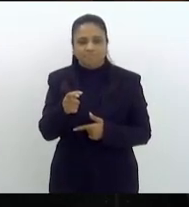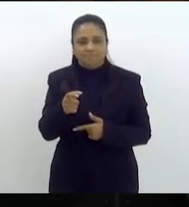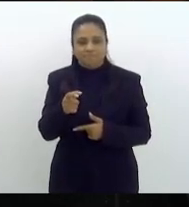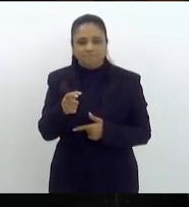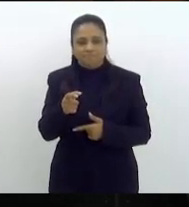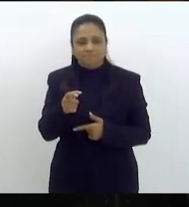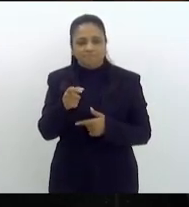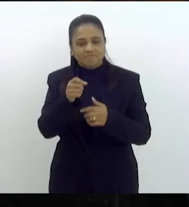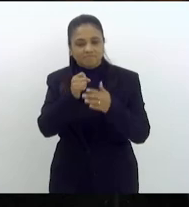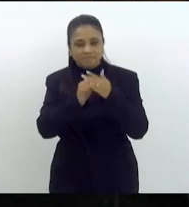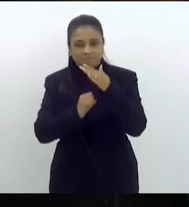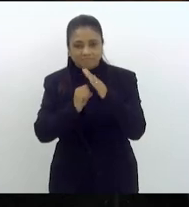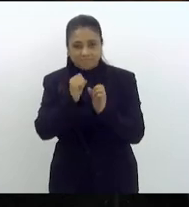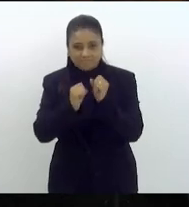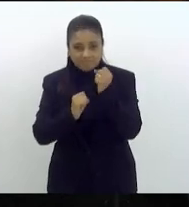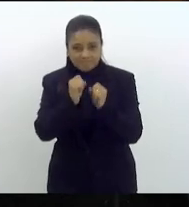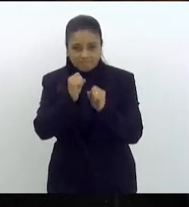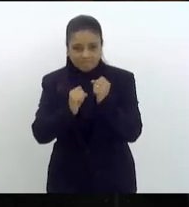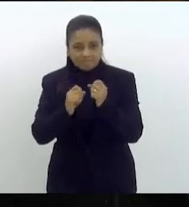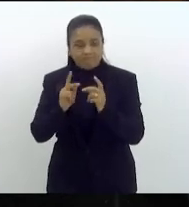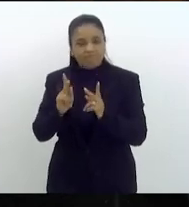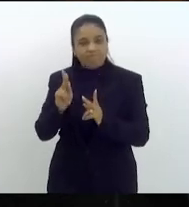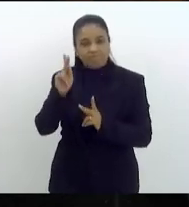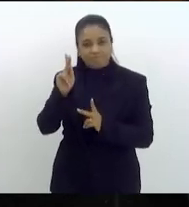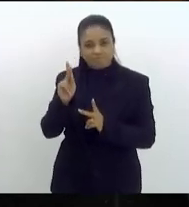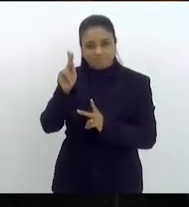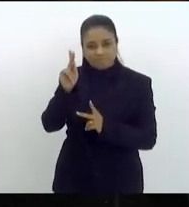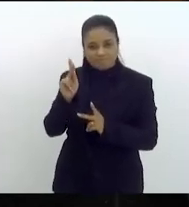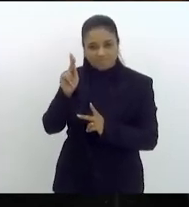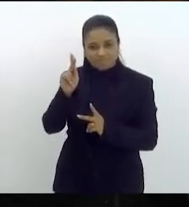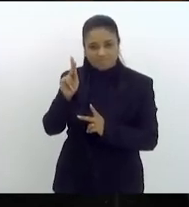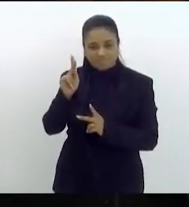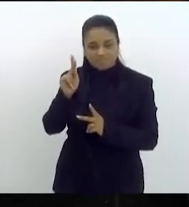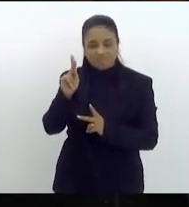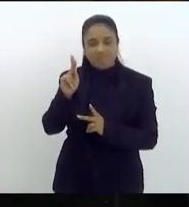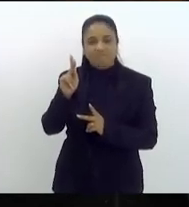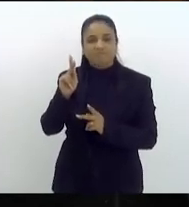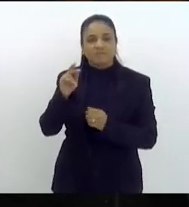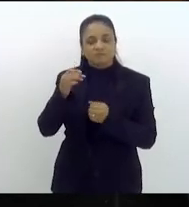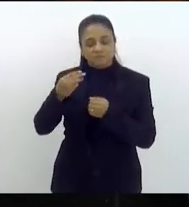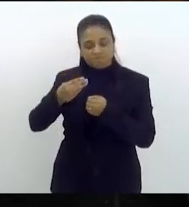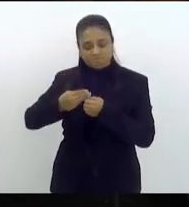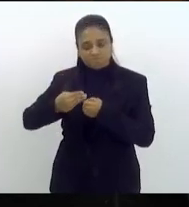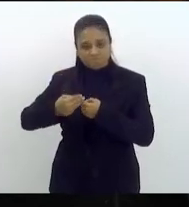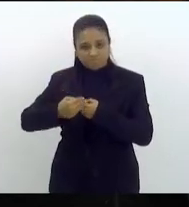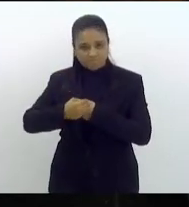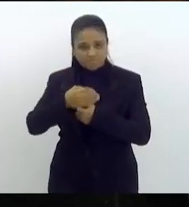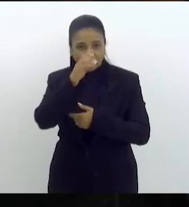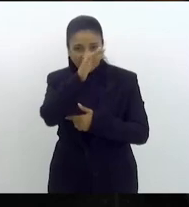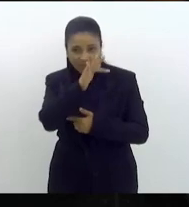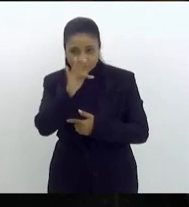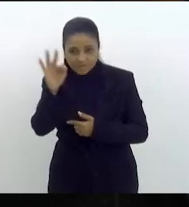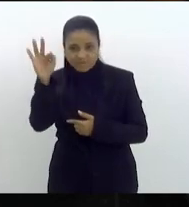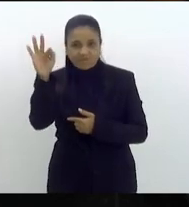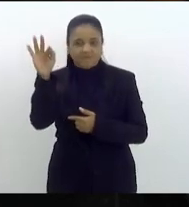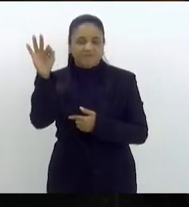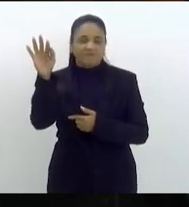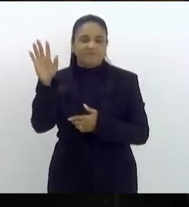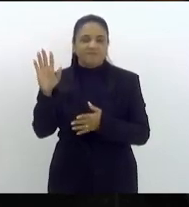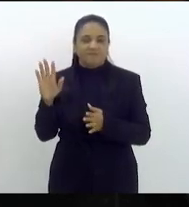concessionárias de petróleo do Estado do Rio de Janeiro e de outras unidades federativas principalmente